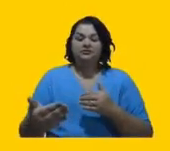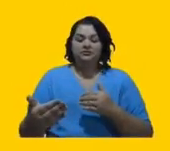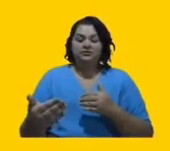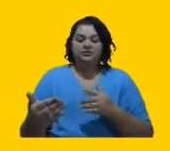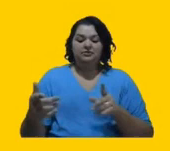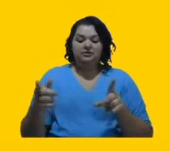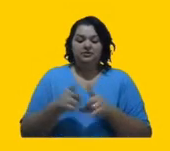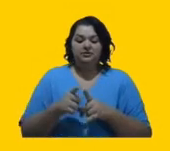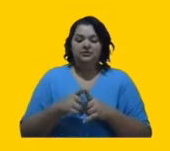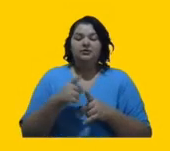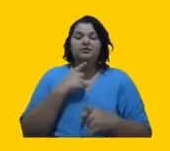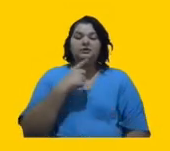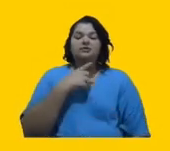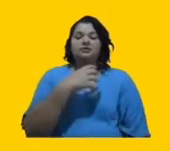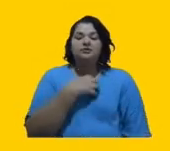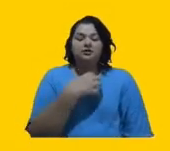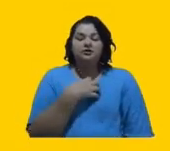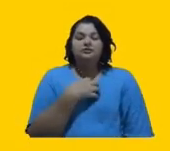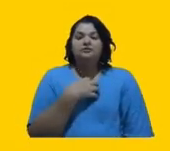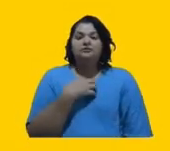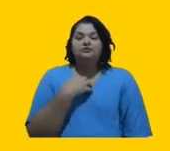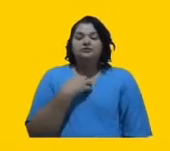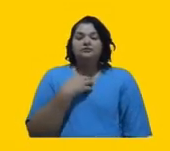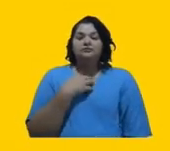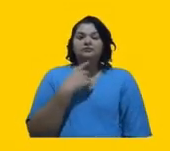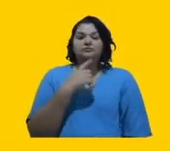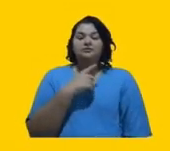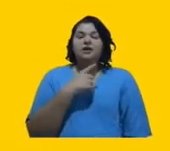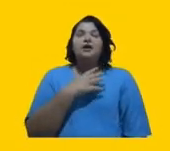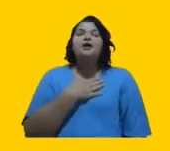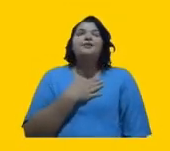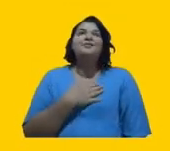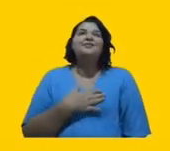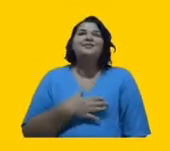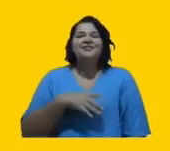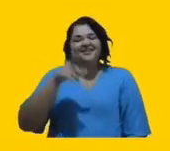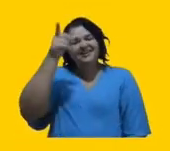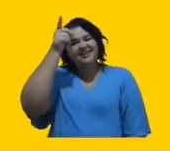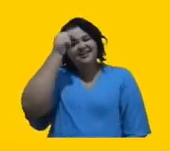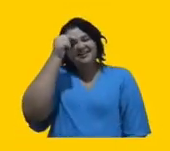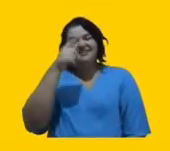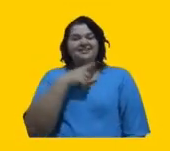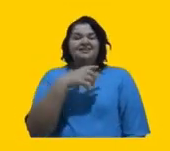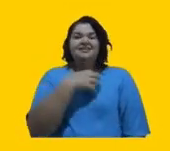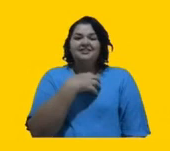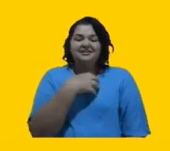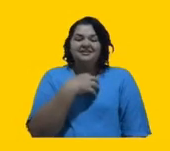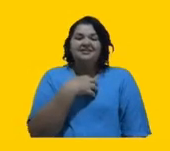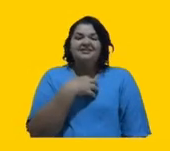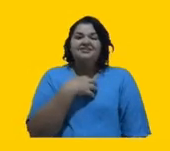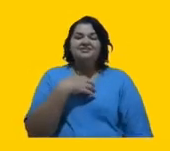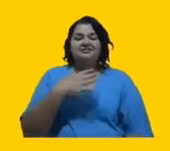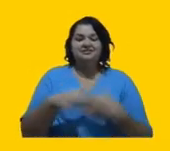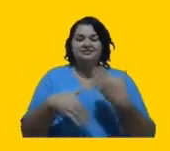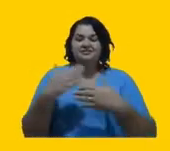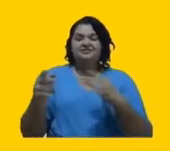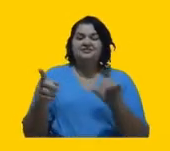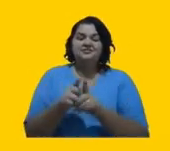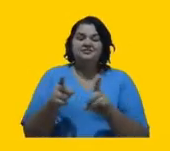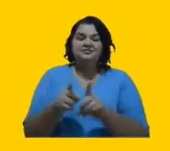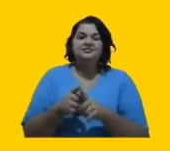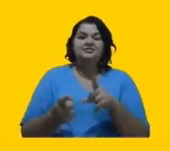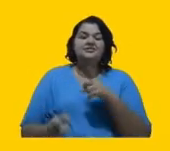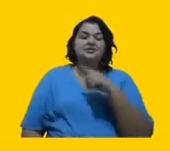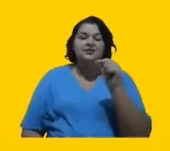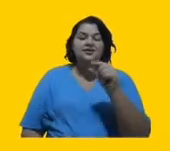nos dá motivos para, pelo menos para um alívio, para celebrarmos momentaneamente. E aí eu queria fazer